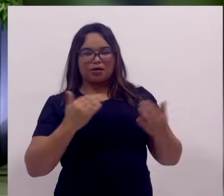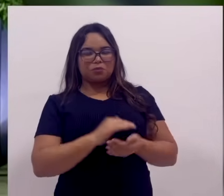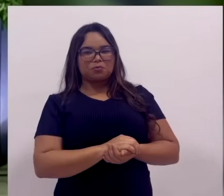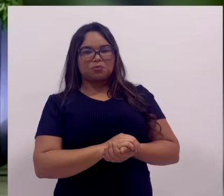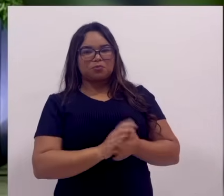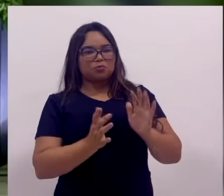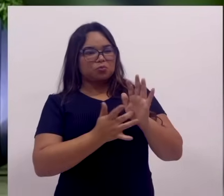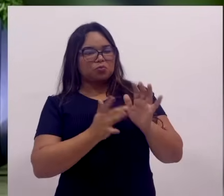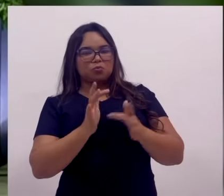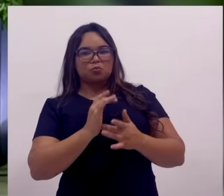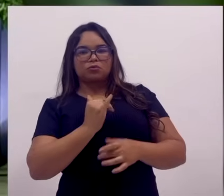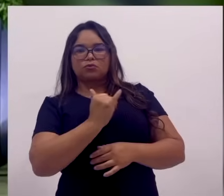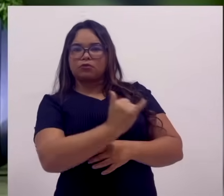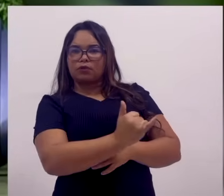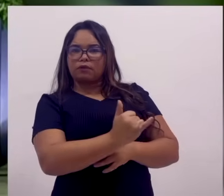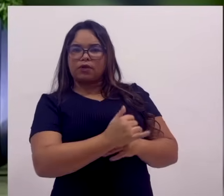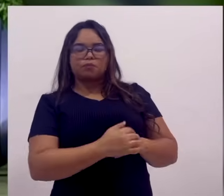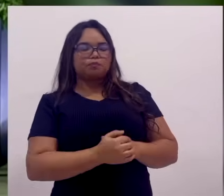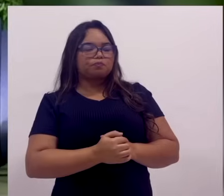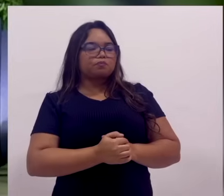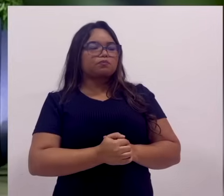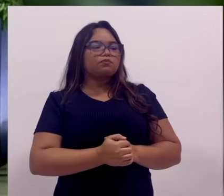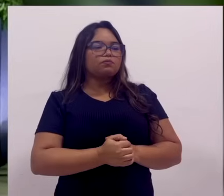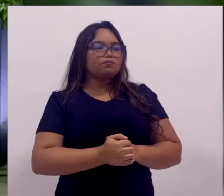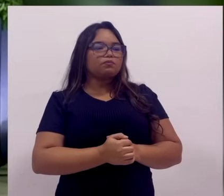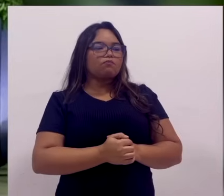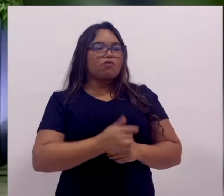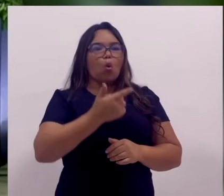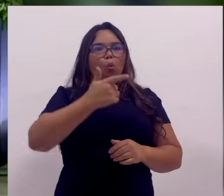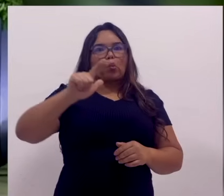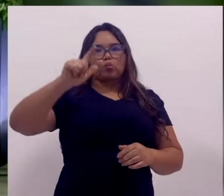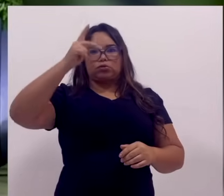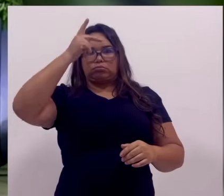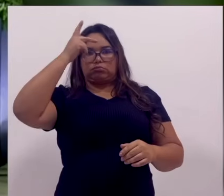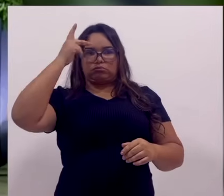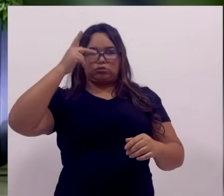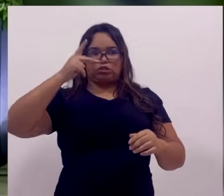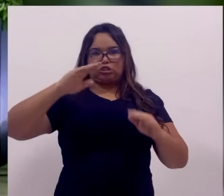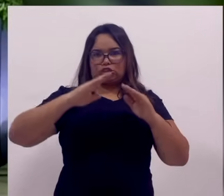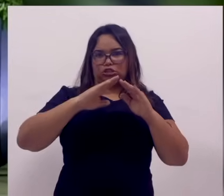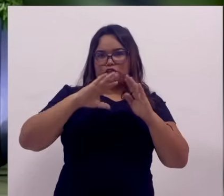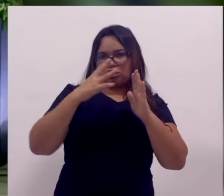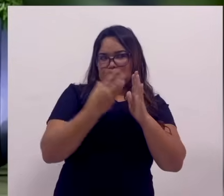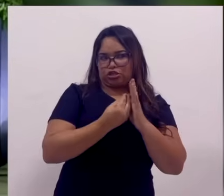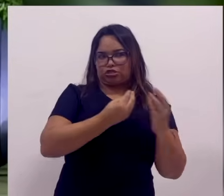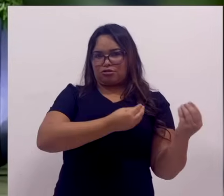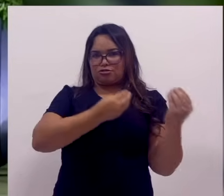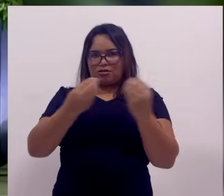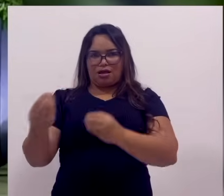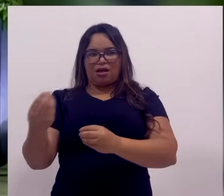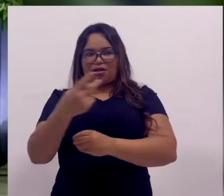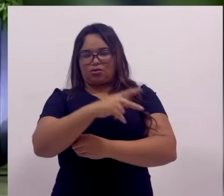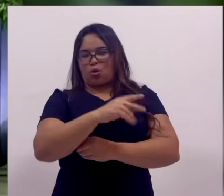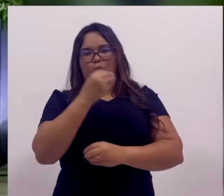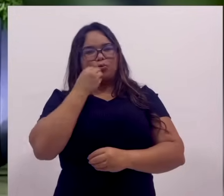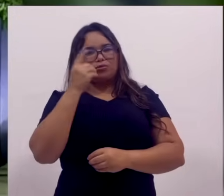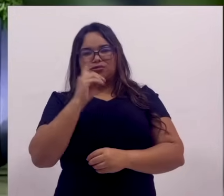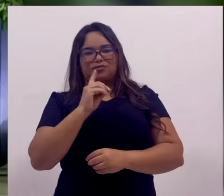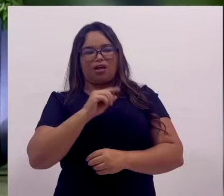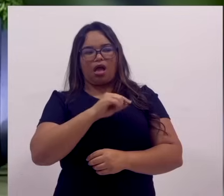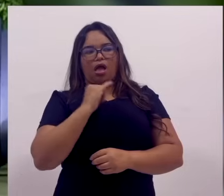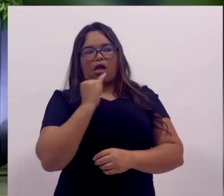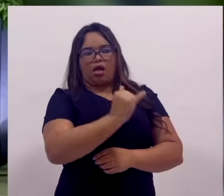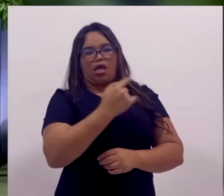aqui a repreensão não é eu virei e tirarei de ti o teu candelabro e o darei a outra